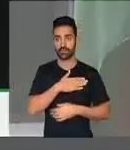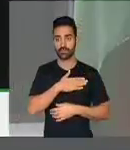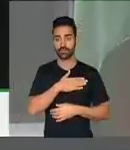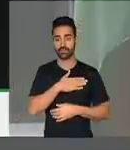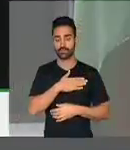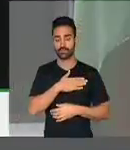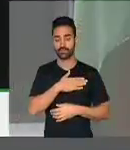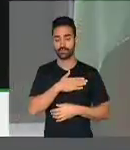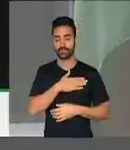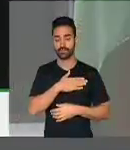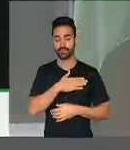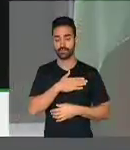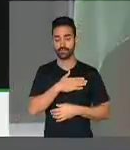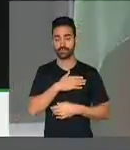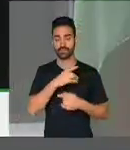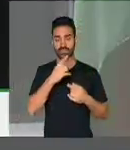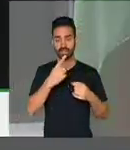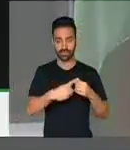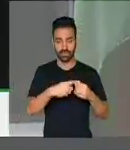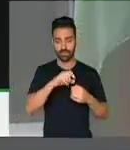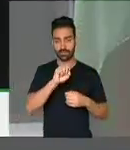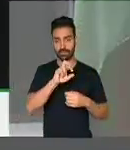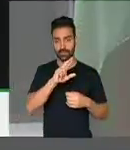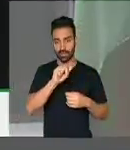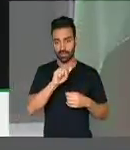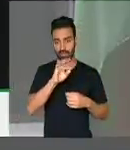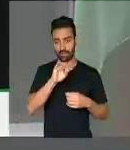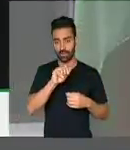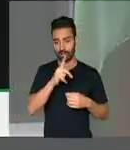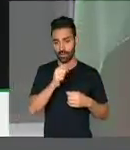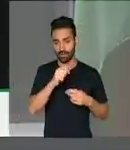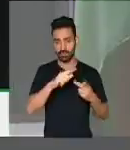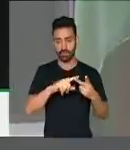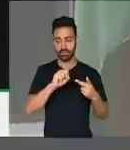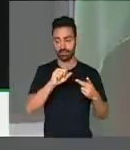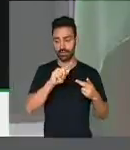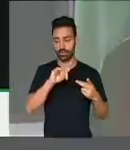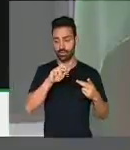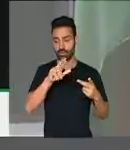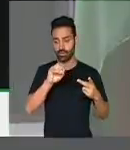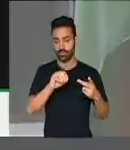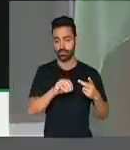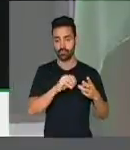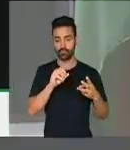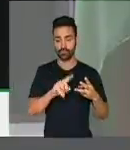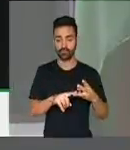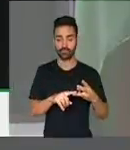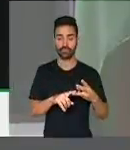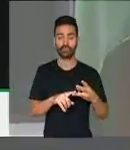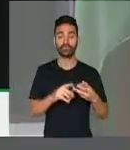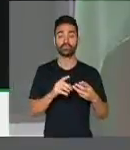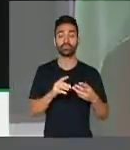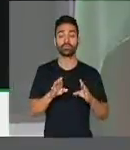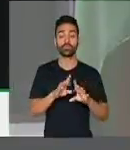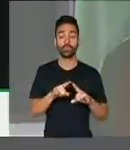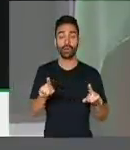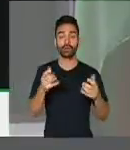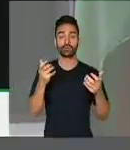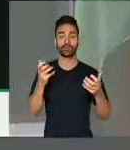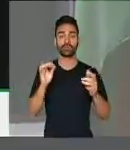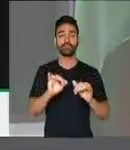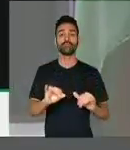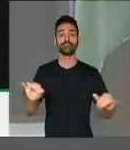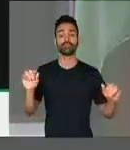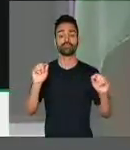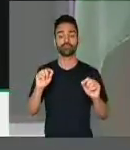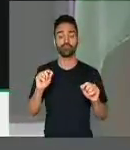queridas Serra Talhada, com 80 mil habitantes, Salgueiro também chegando perto disso. Mas eu quero fazer um registro aqui,